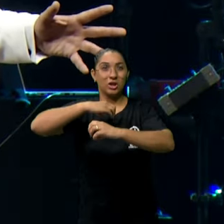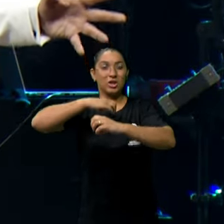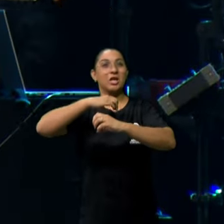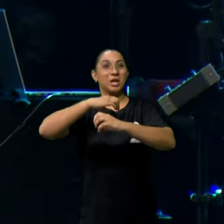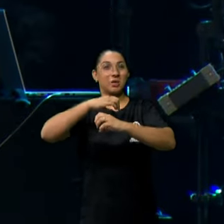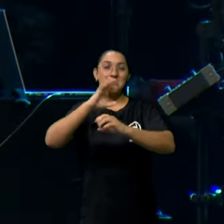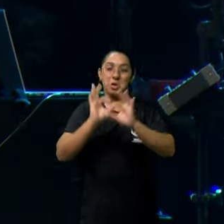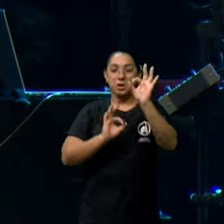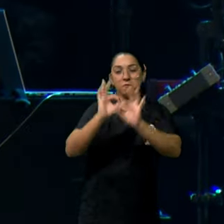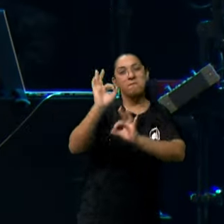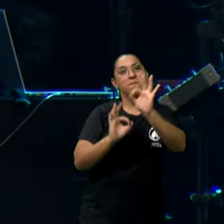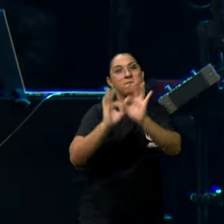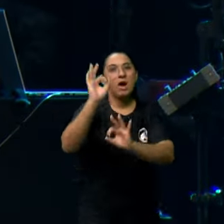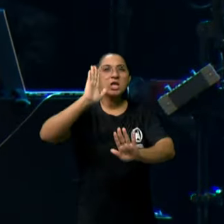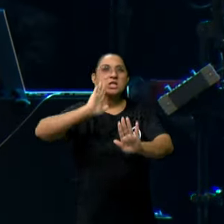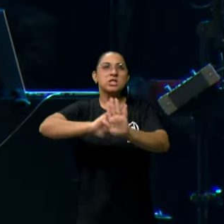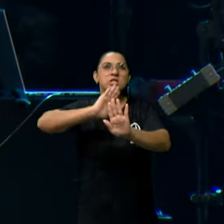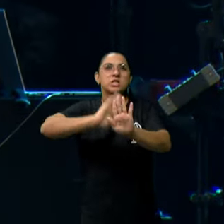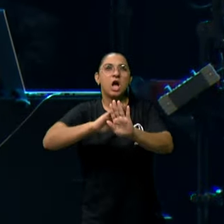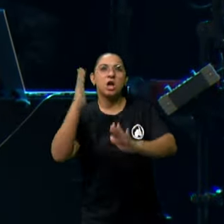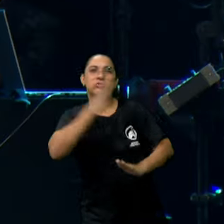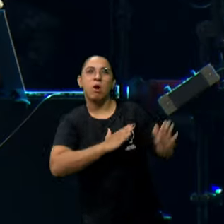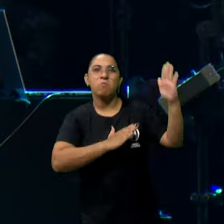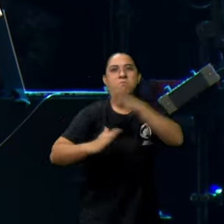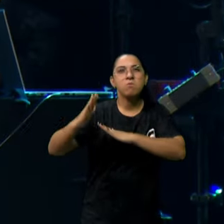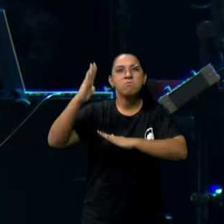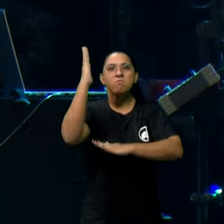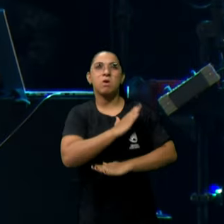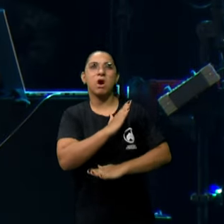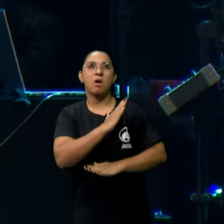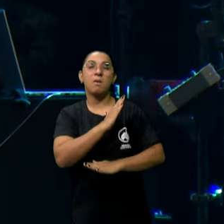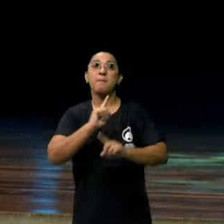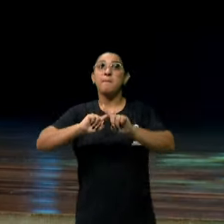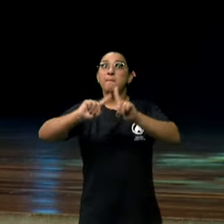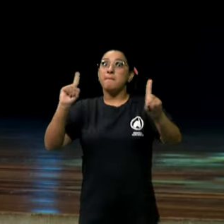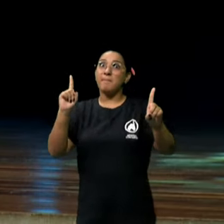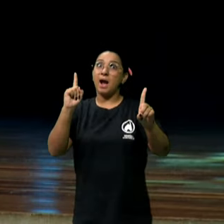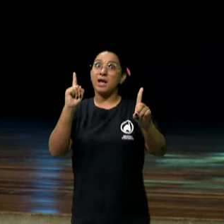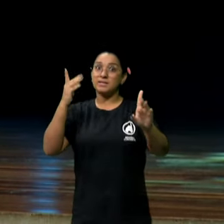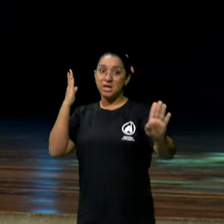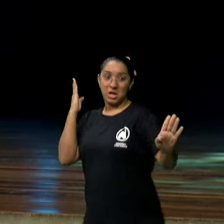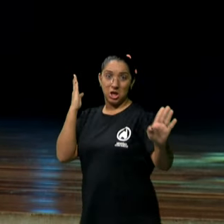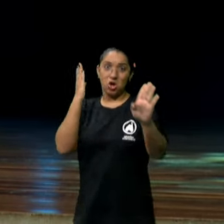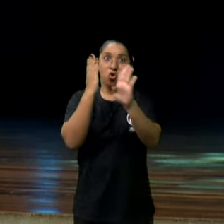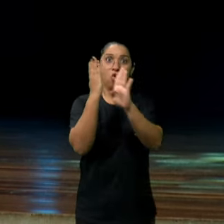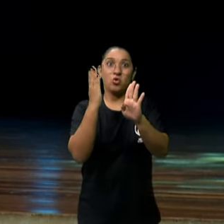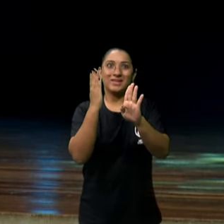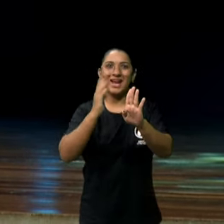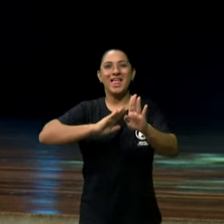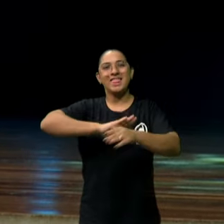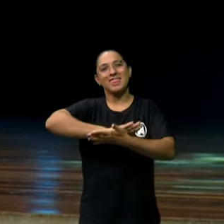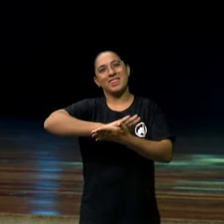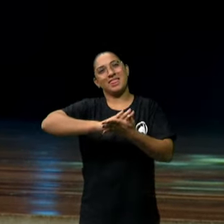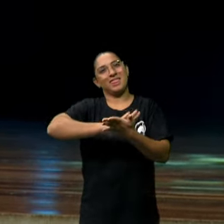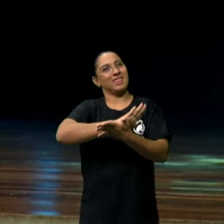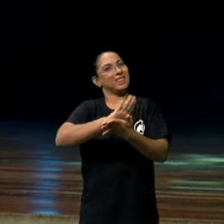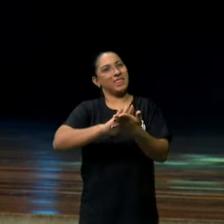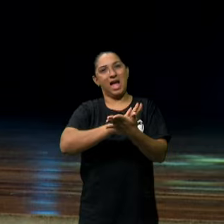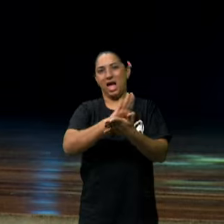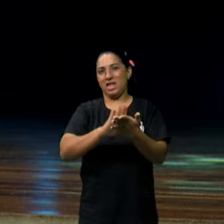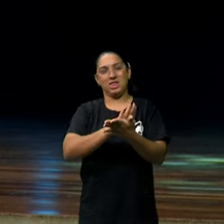mas quando ele venha ele não encontrará nada em mim